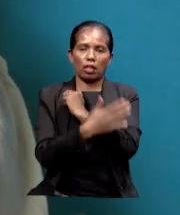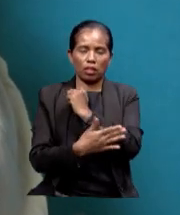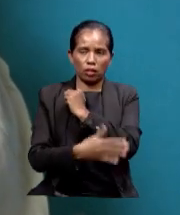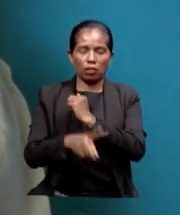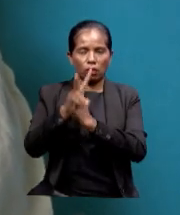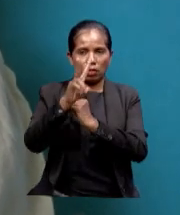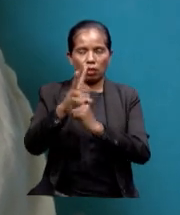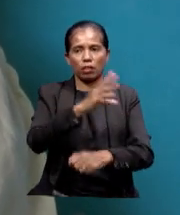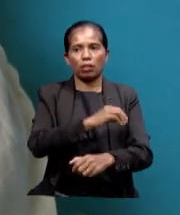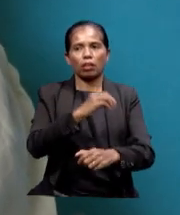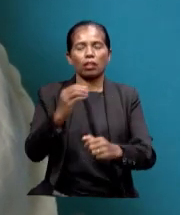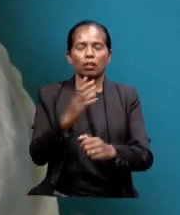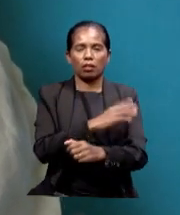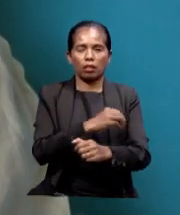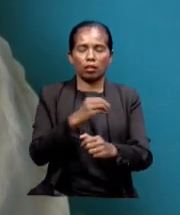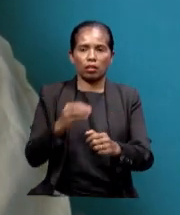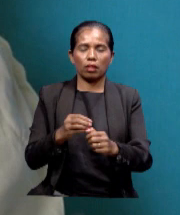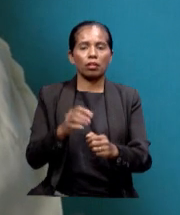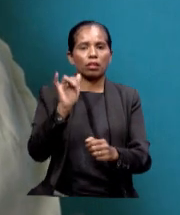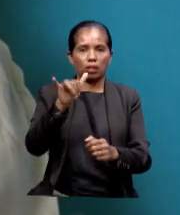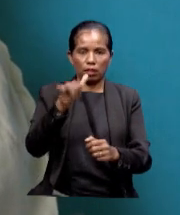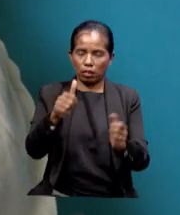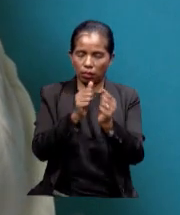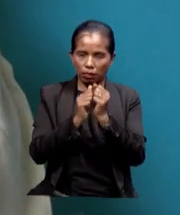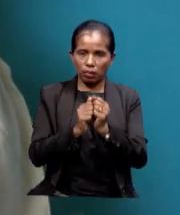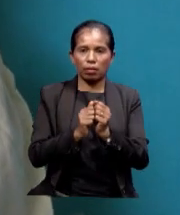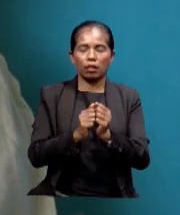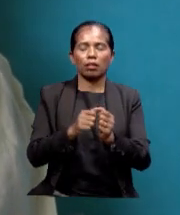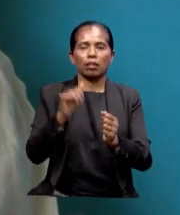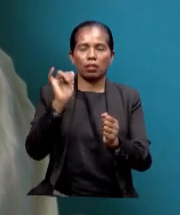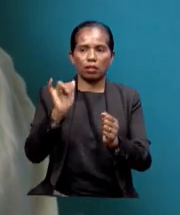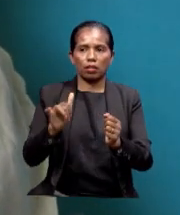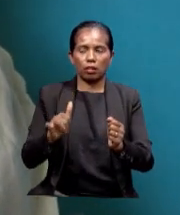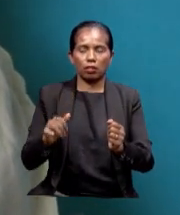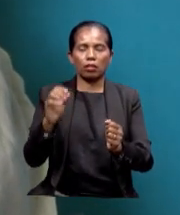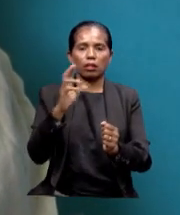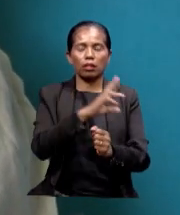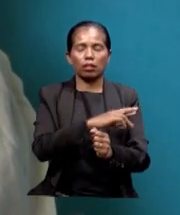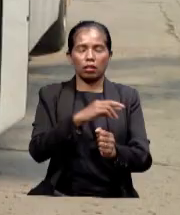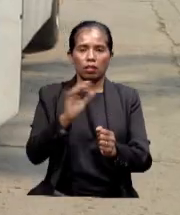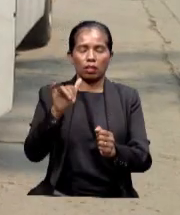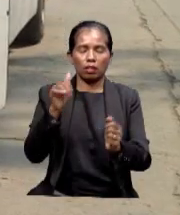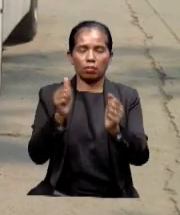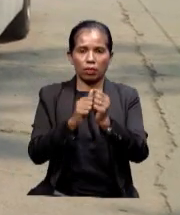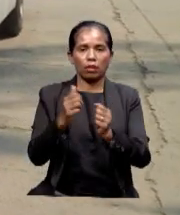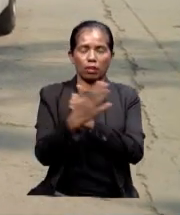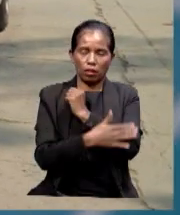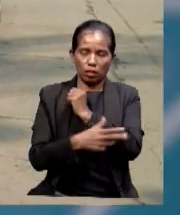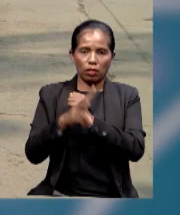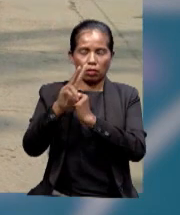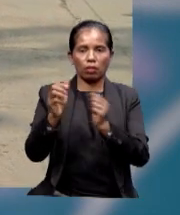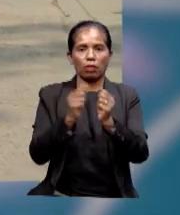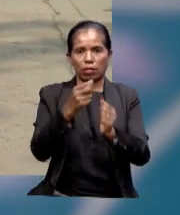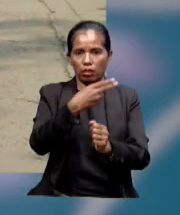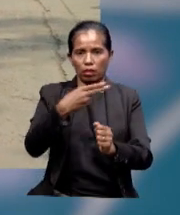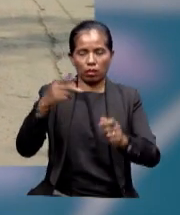então tratado se dade con concordância se dade se agri entre na san rua no se tratamento nebe mehanesan entre Indonesia e